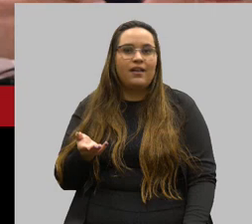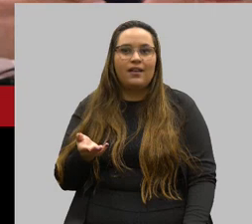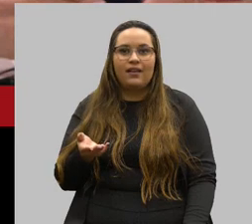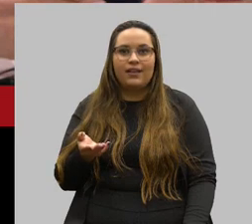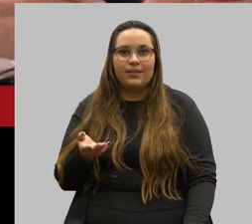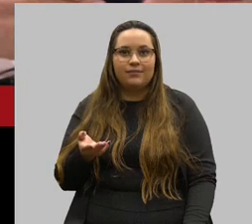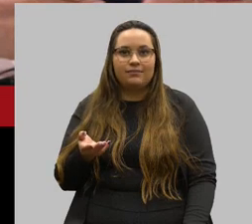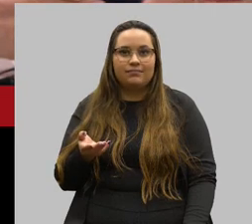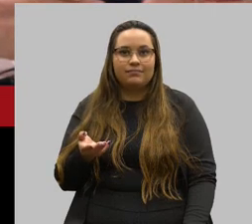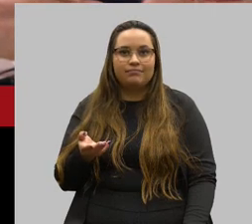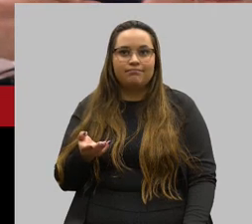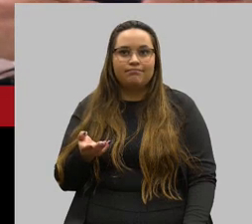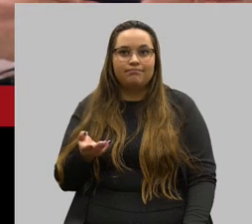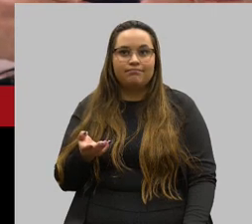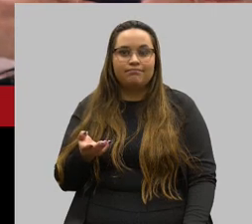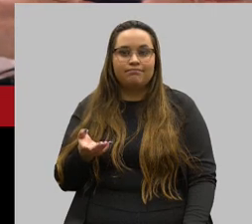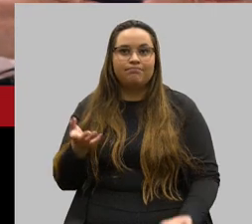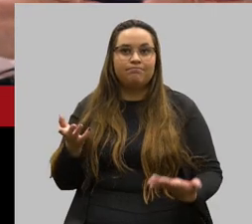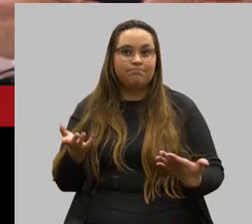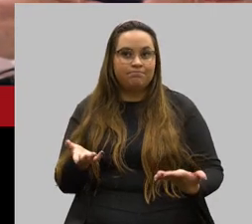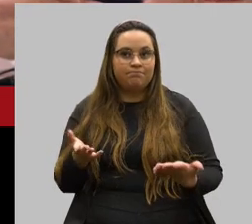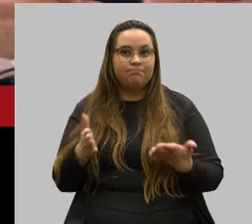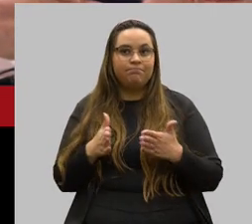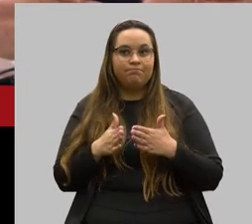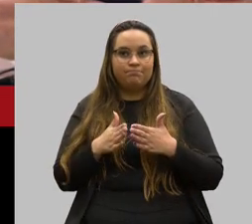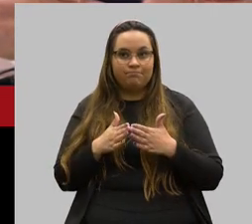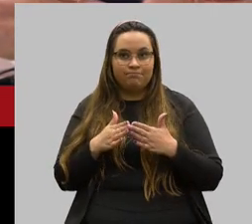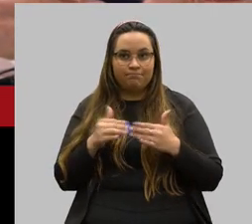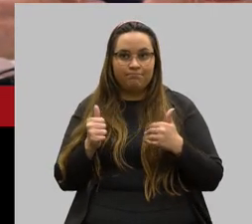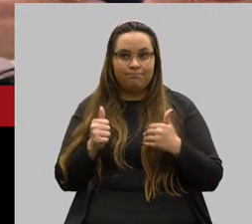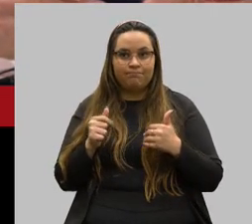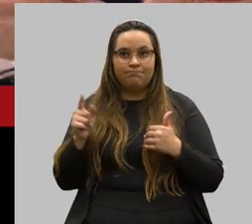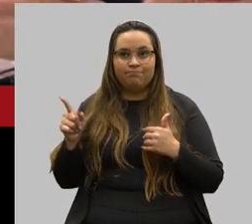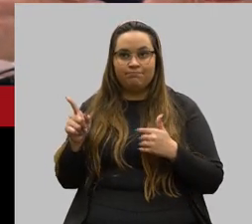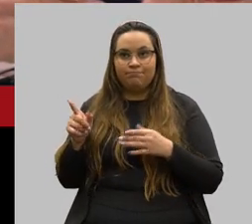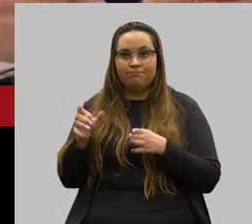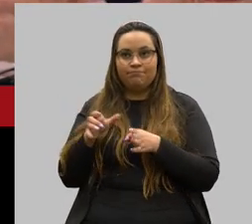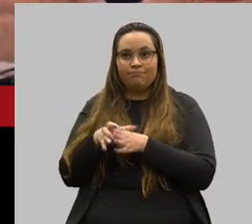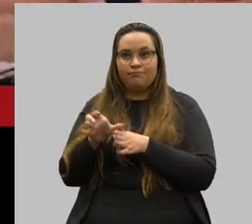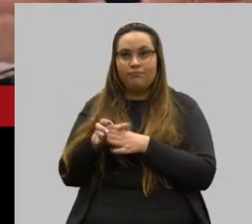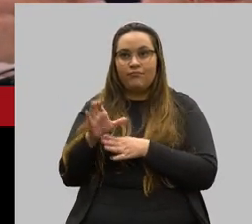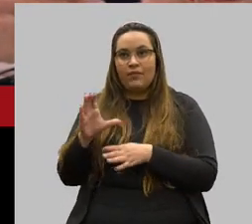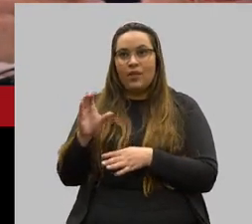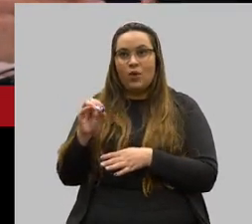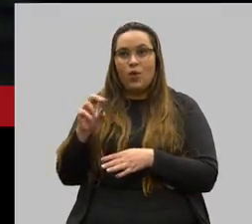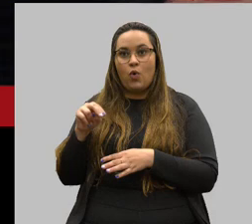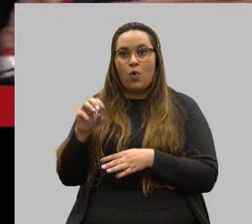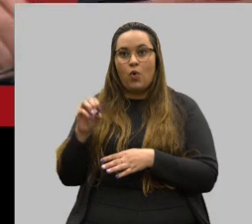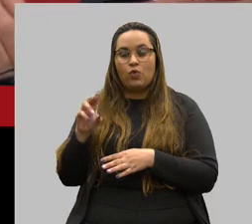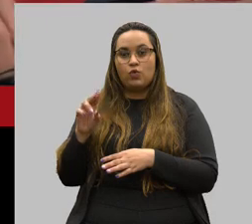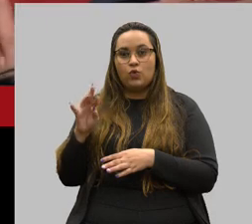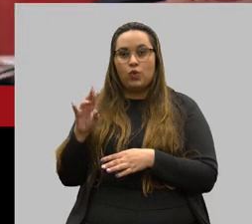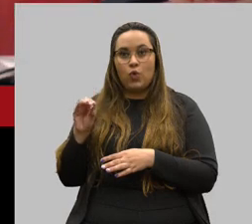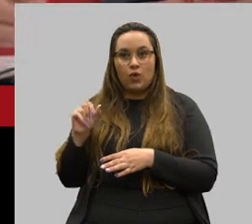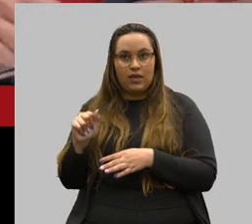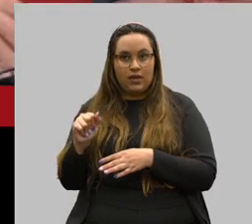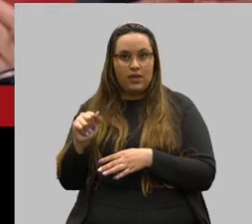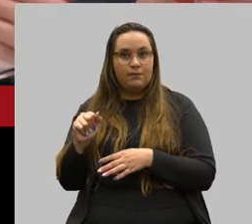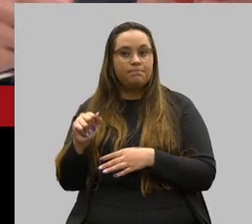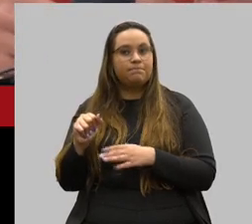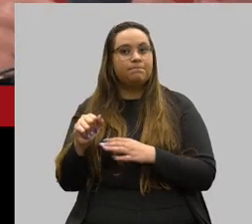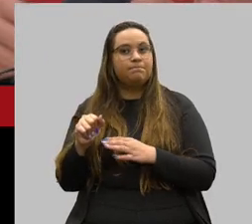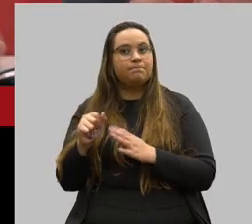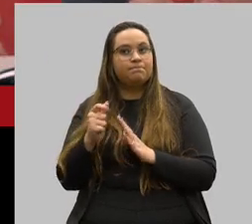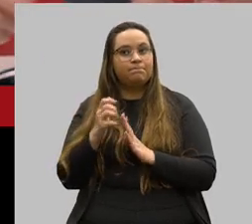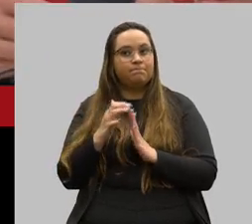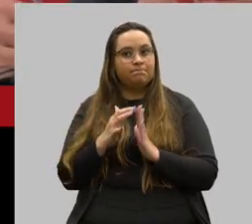então Eh eu vou pedir à Nossa consultoria Dr Flávio que Elabore o requerimento para que a